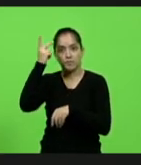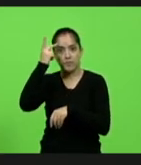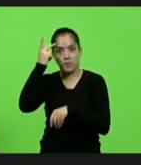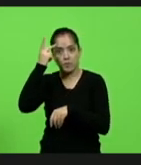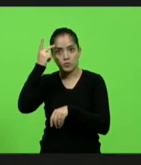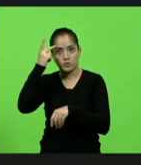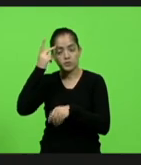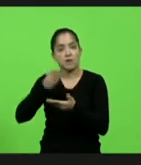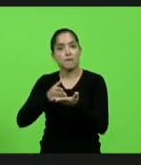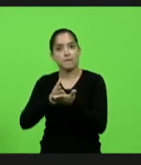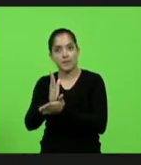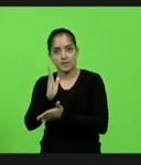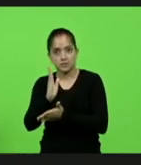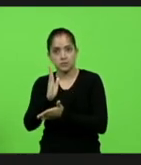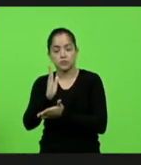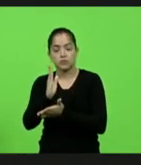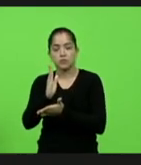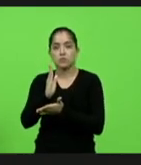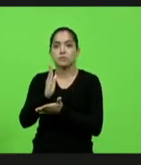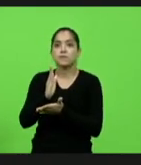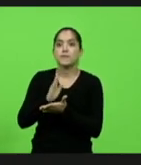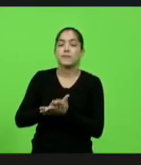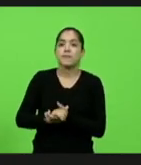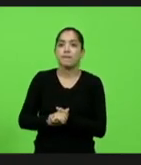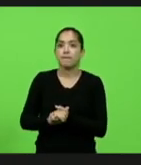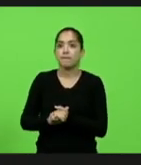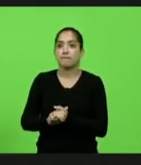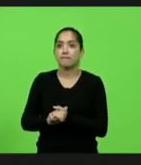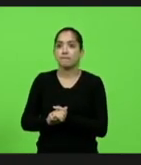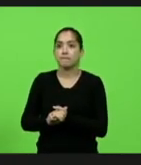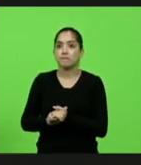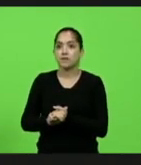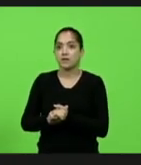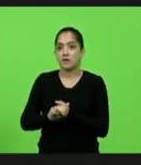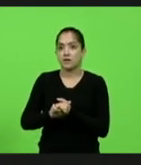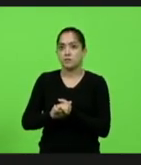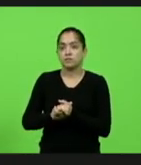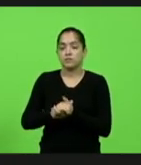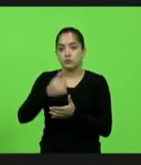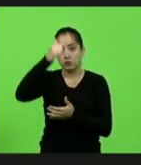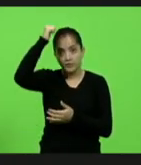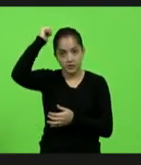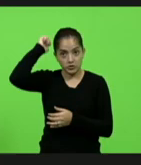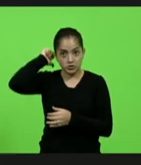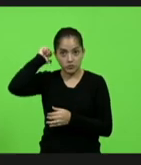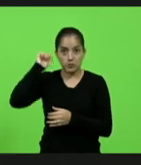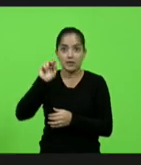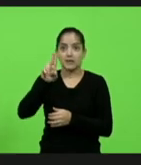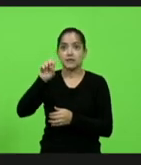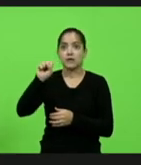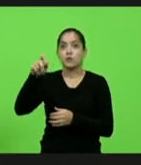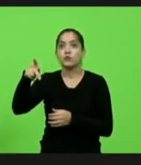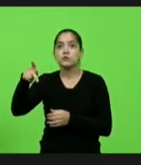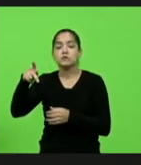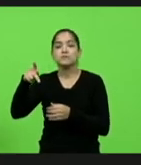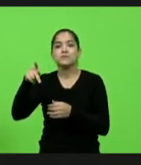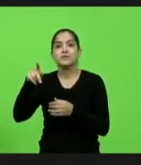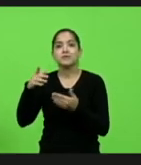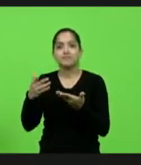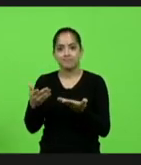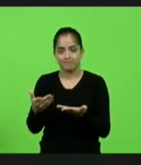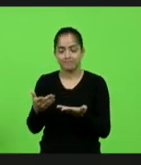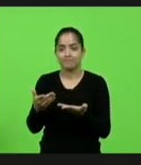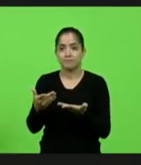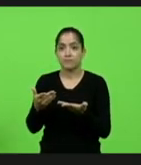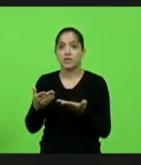no concorridíssimo vestibular da USP, e ela vem vindo do homeschooling,